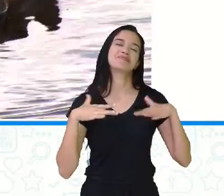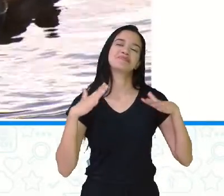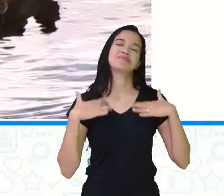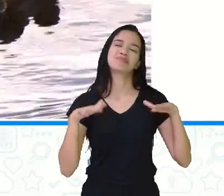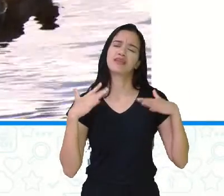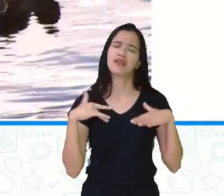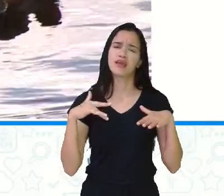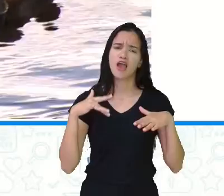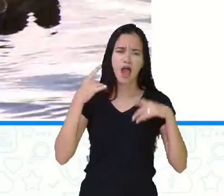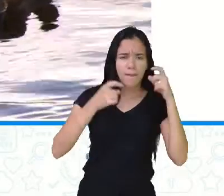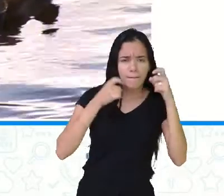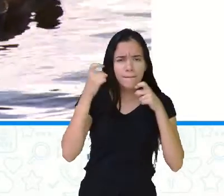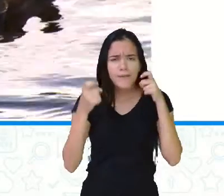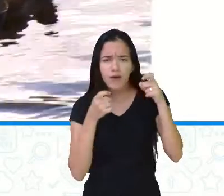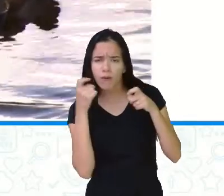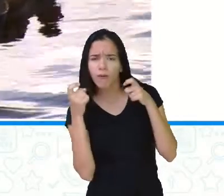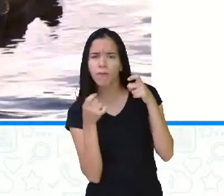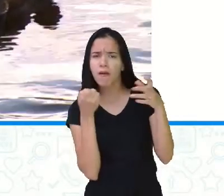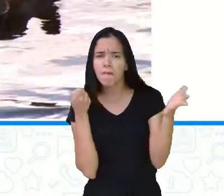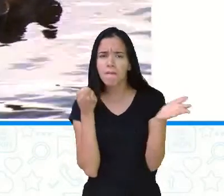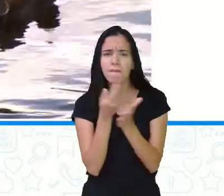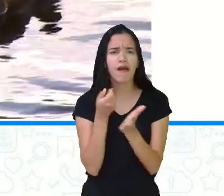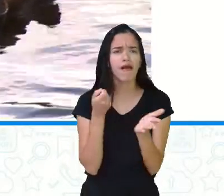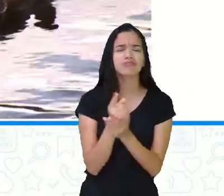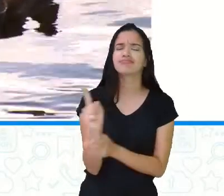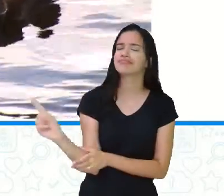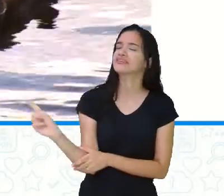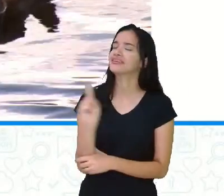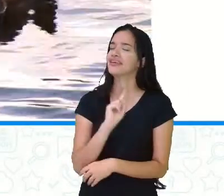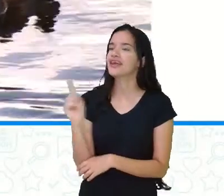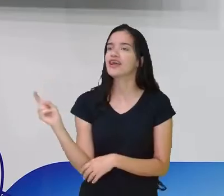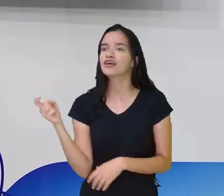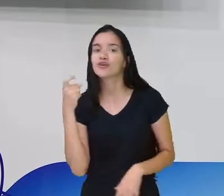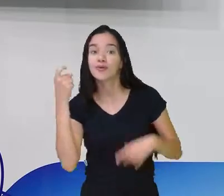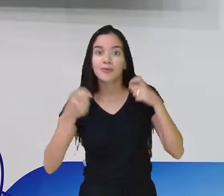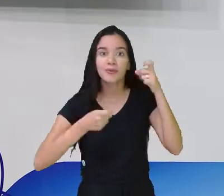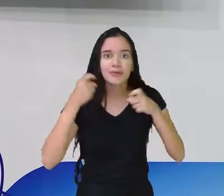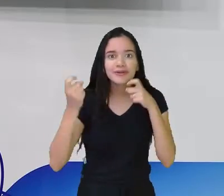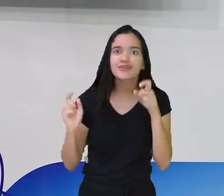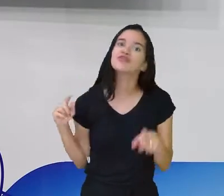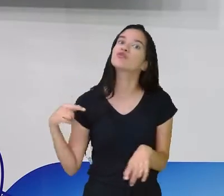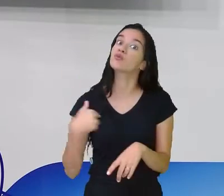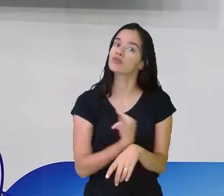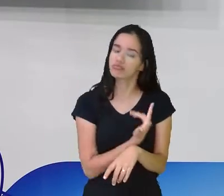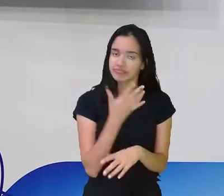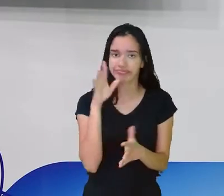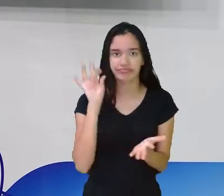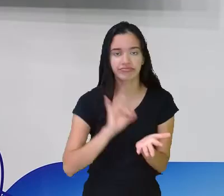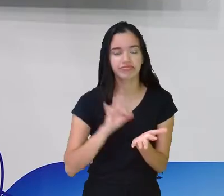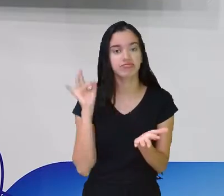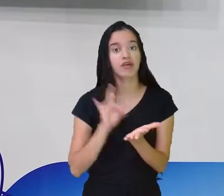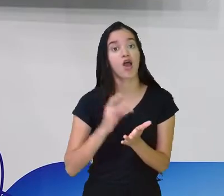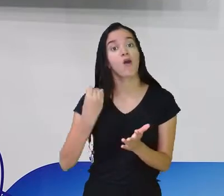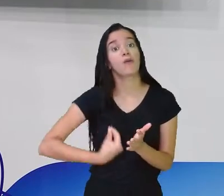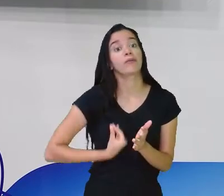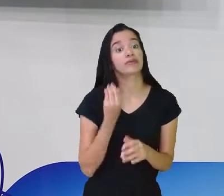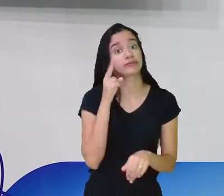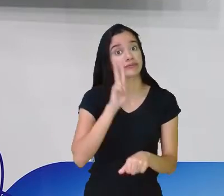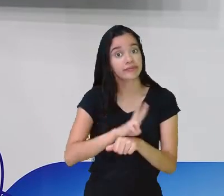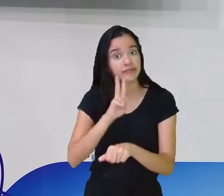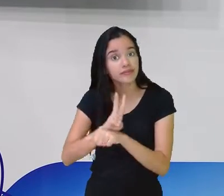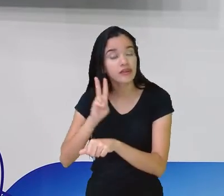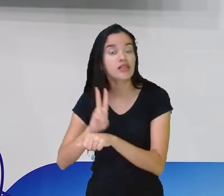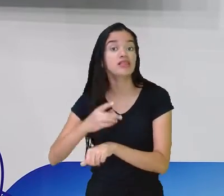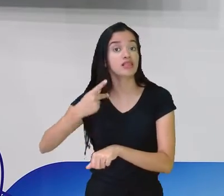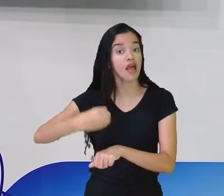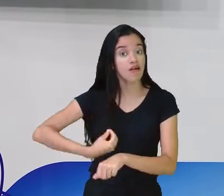estão preocupados com conta para pagar. Quem tem que se preocupar com eles somos nós, na verdade, com a preservação da vida